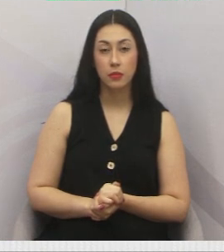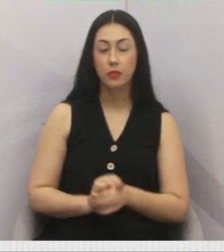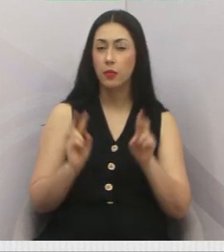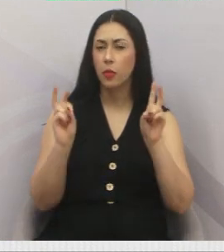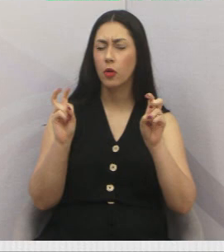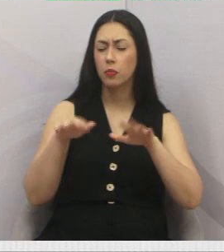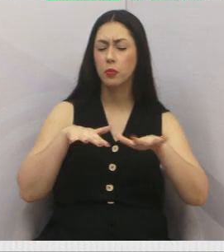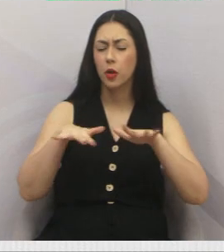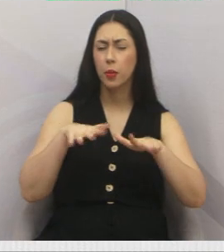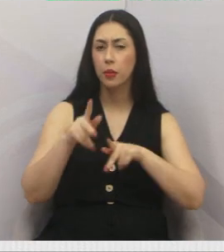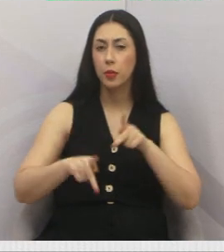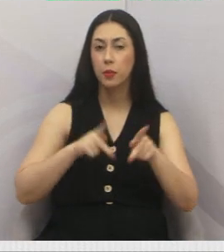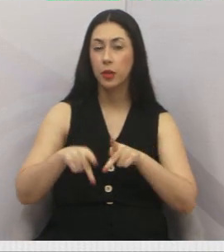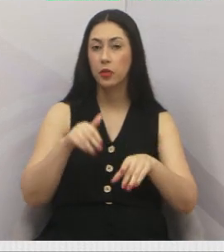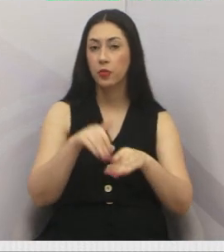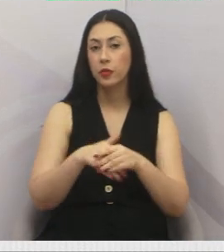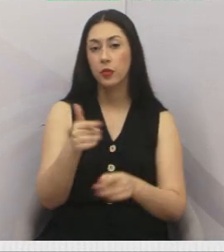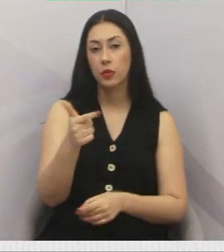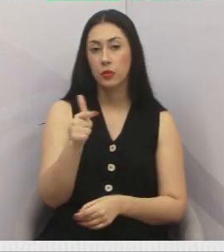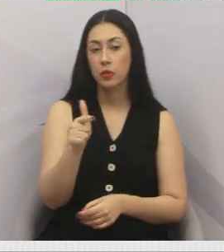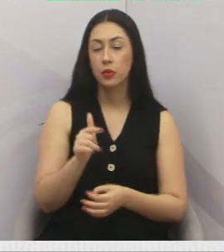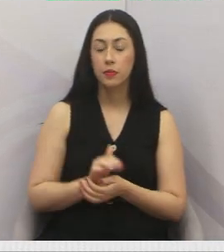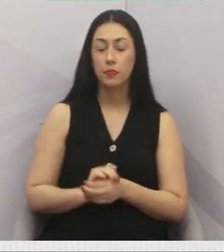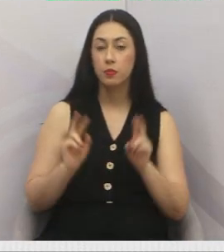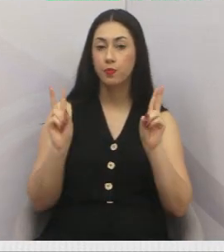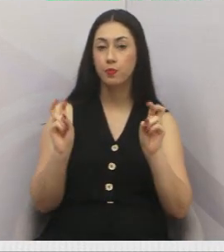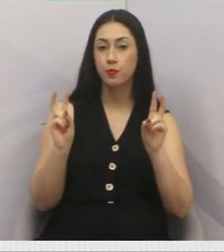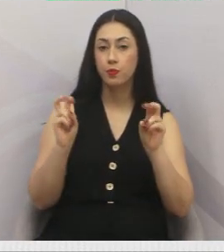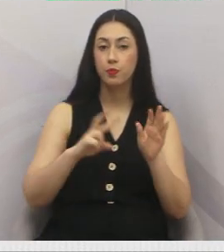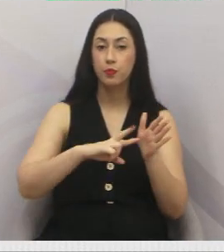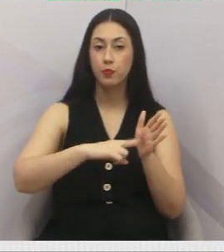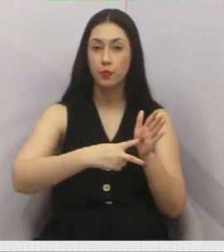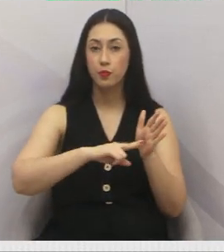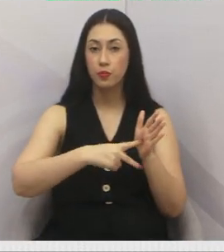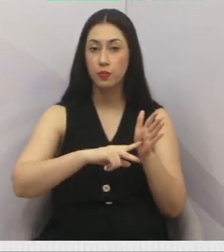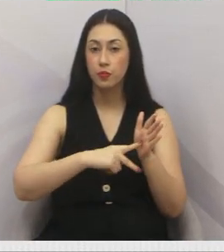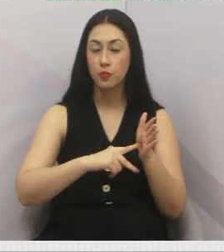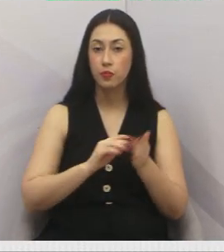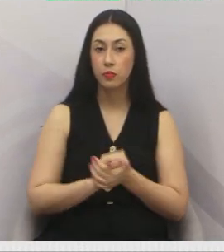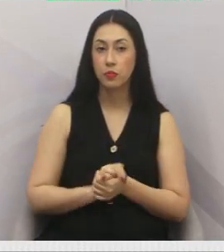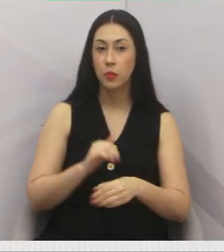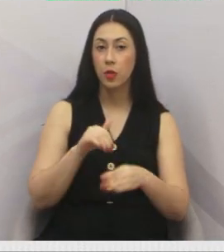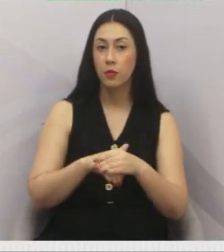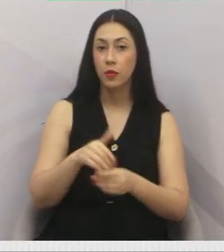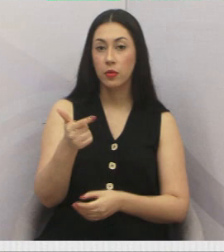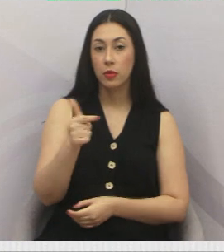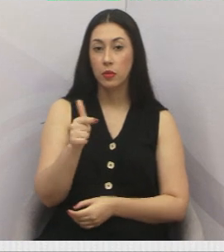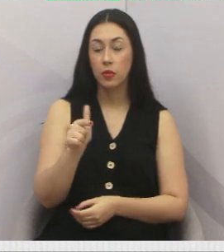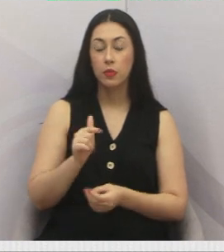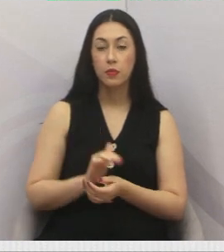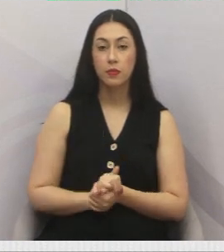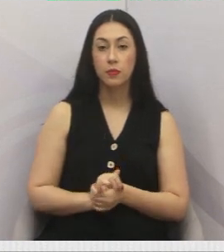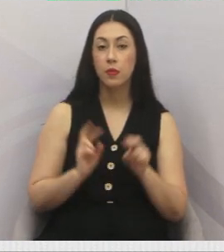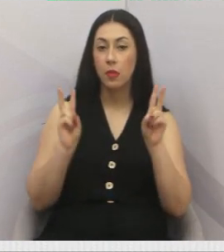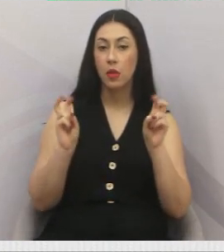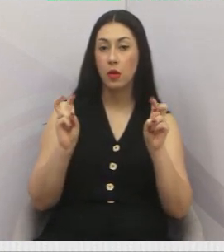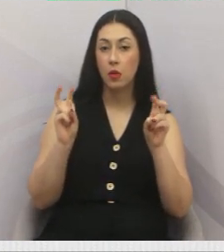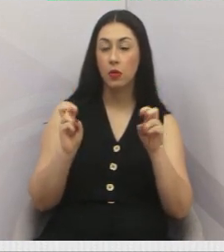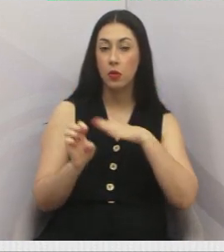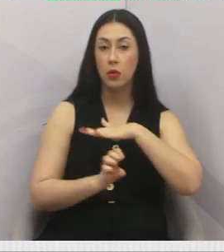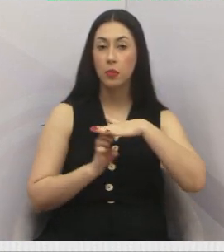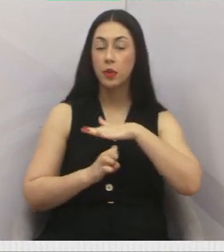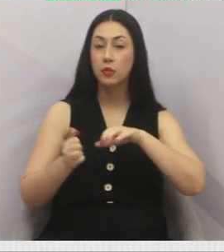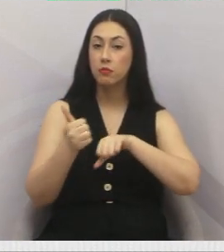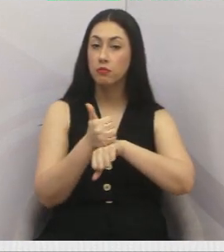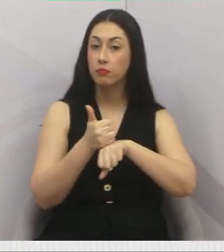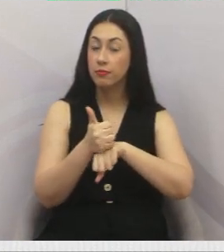Segmento Movimentos Populares, voto em branco. Segmento Entidade Classe Sindical, voto em branco. Segmento Empresas e